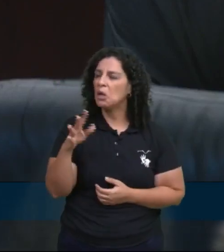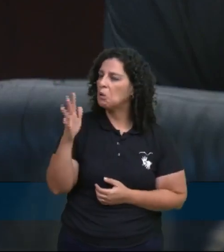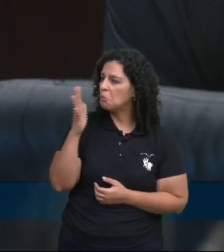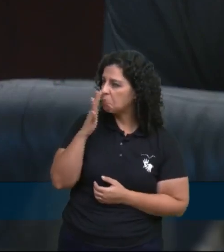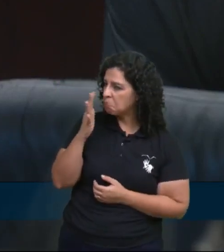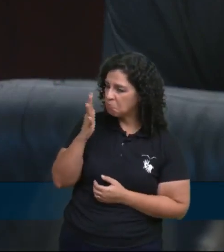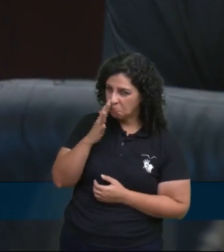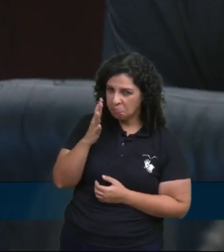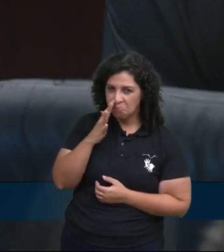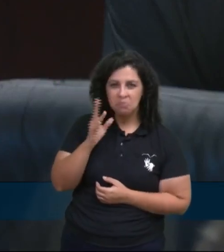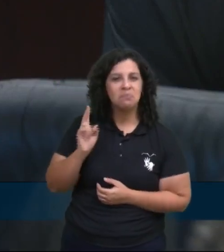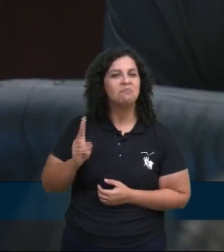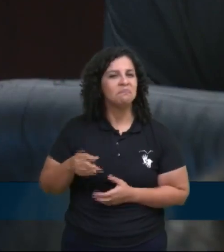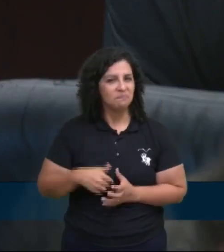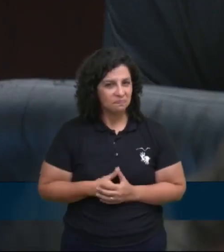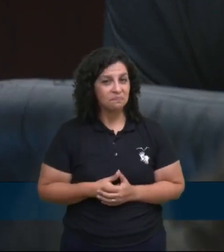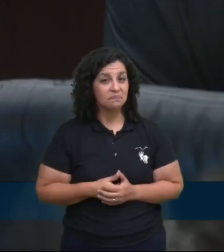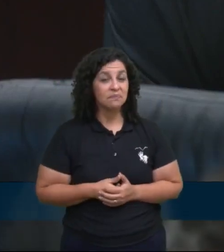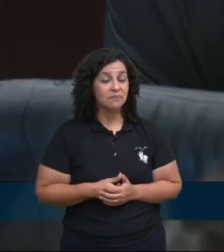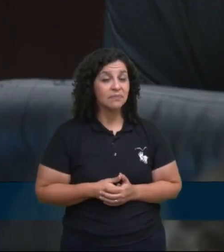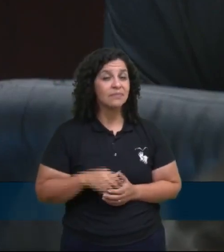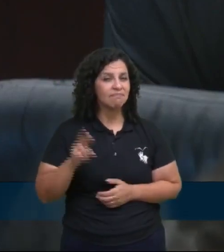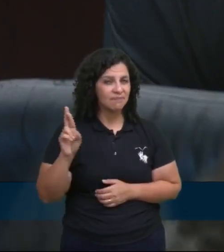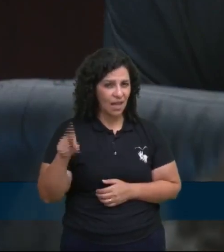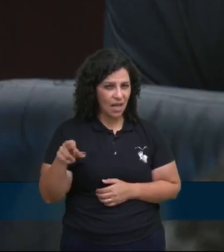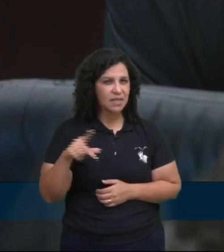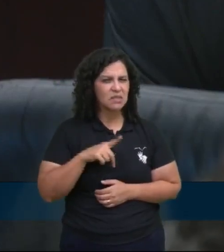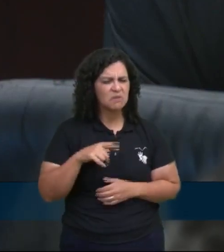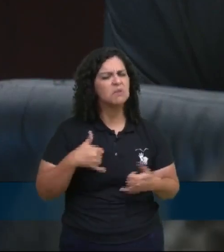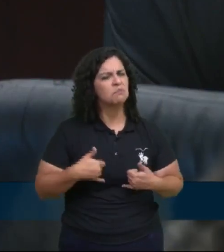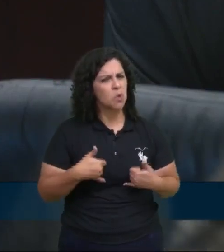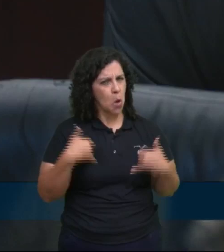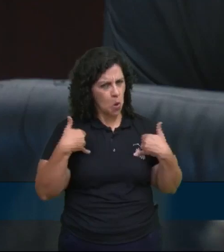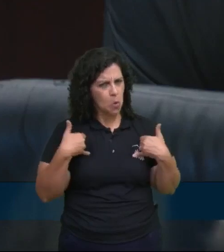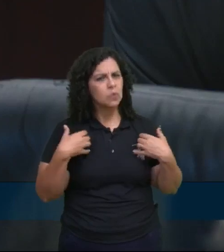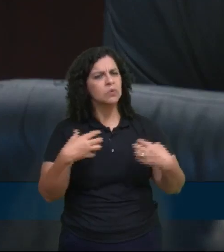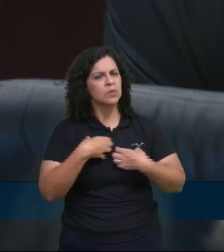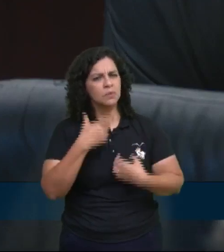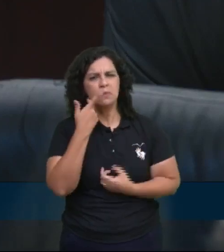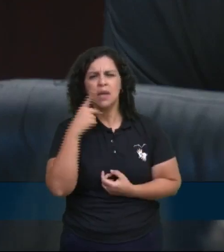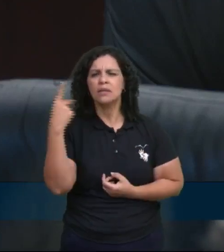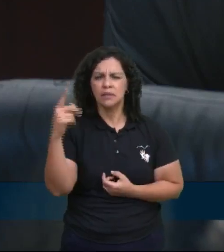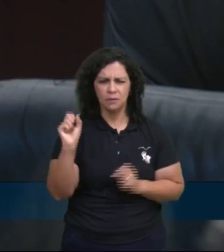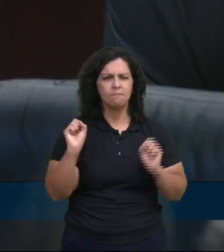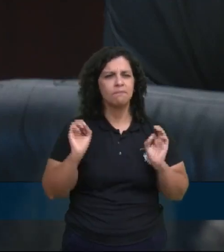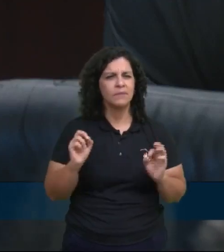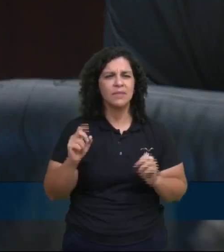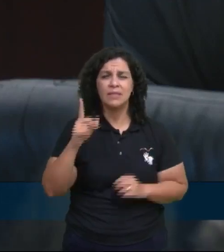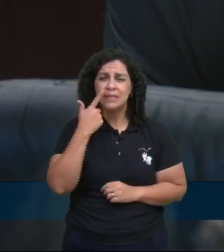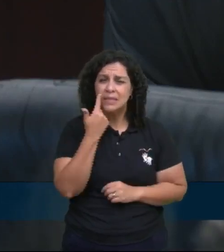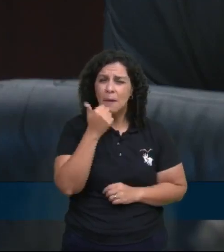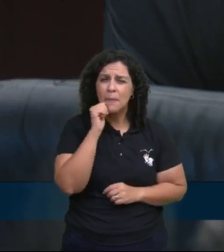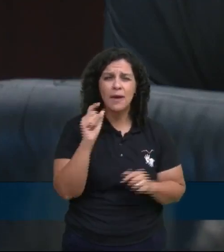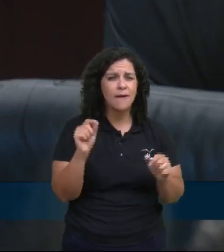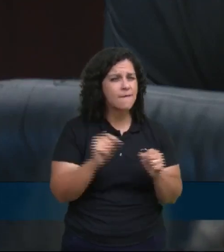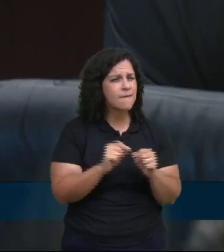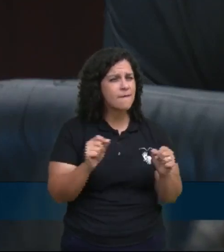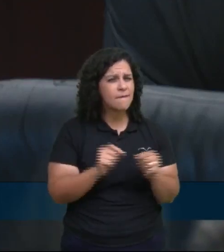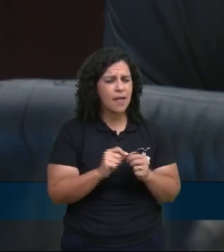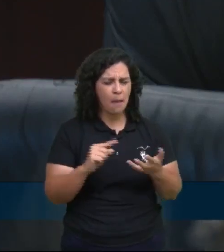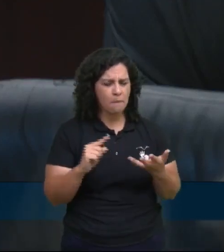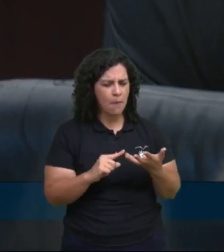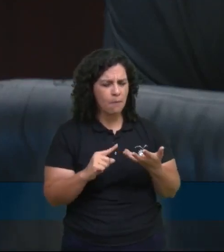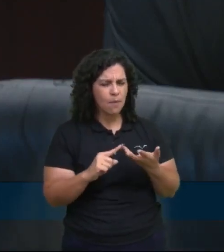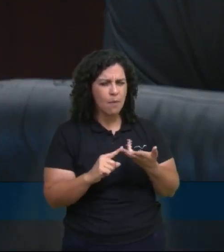muito e que, com certeza, você tem que ter muito orgulho realmente do pai que tem. Ele fez muito pelo nosso